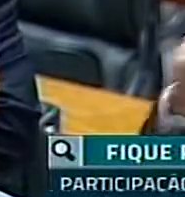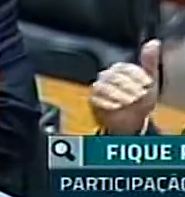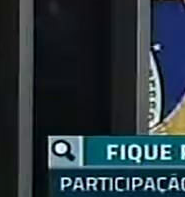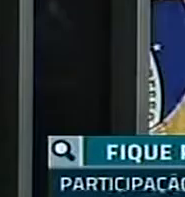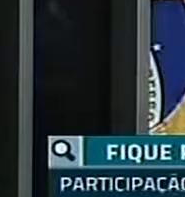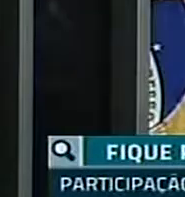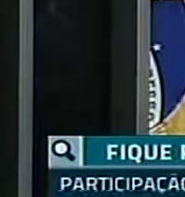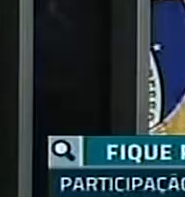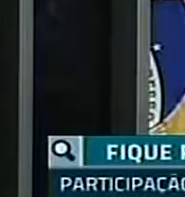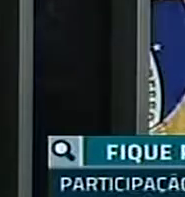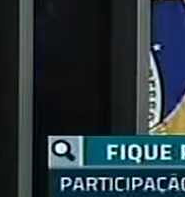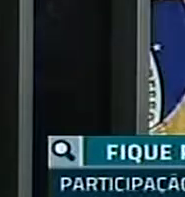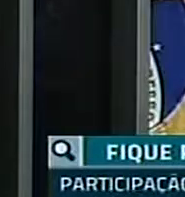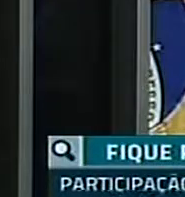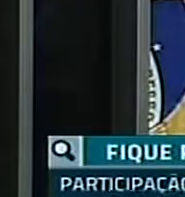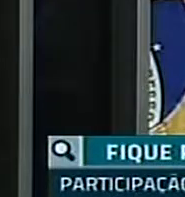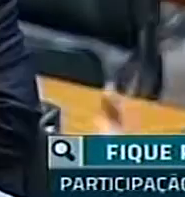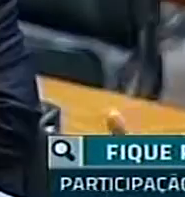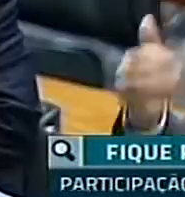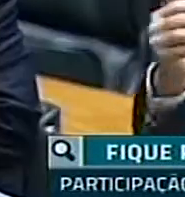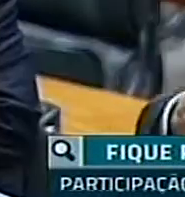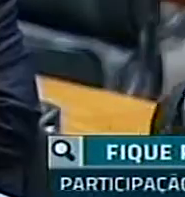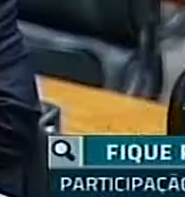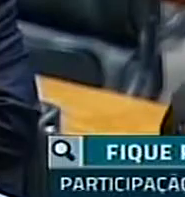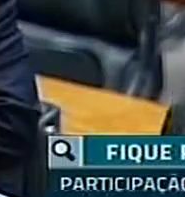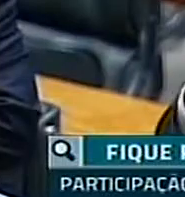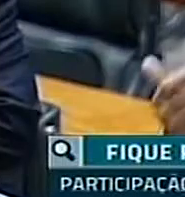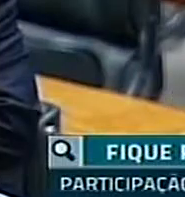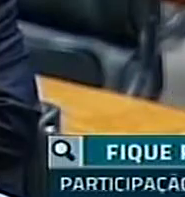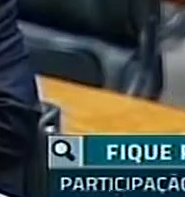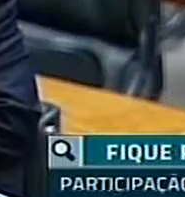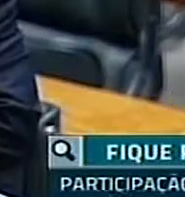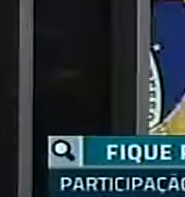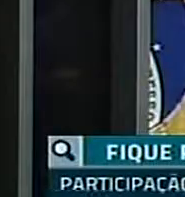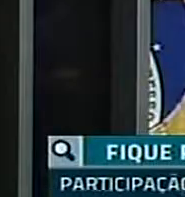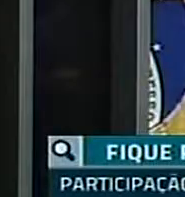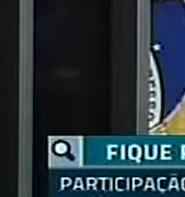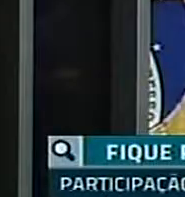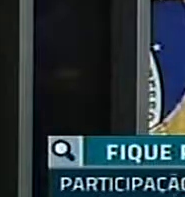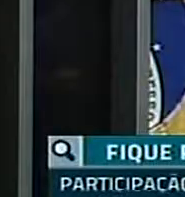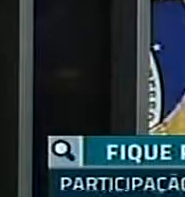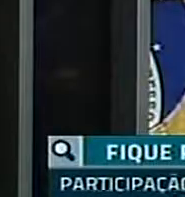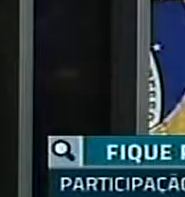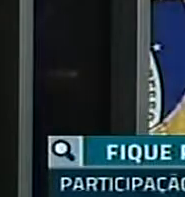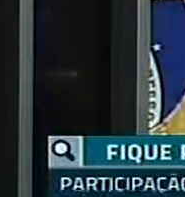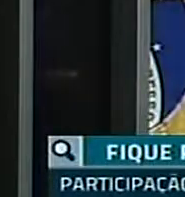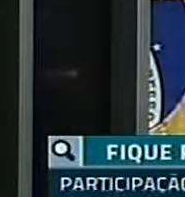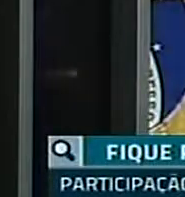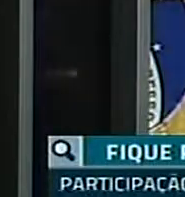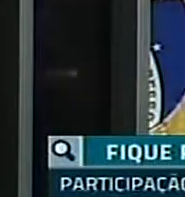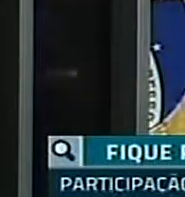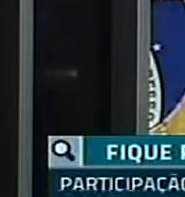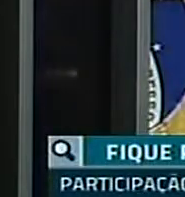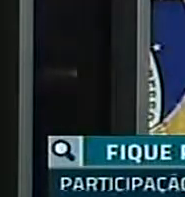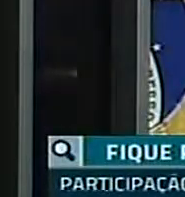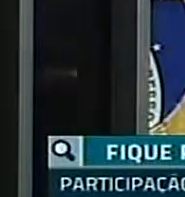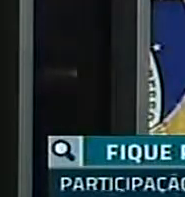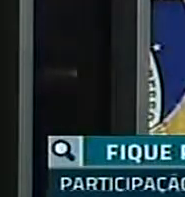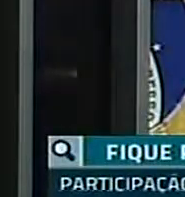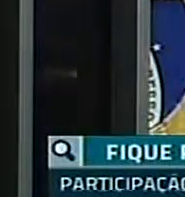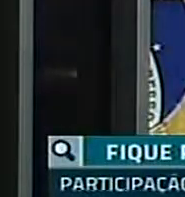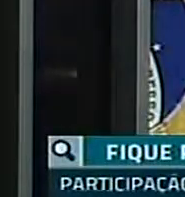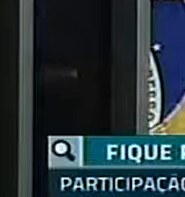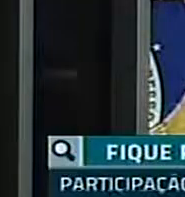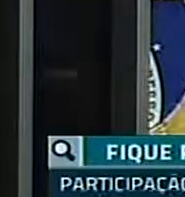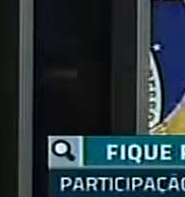é democrático, é importante que a gente tenha a nível municipal, estadual e nacional Vossa também. Excelência está certa, eu apenas gostaria de esclarecer que, além disso,